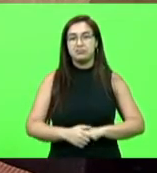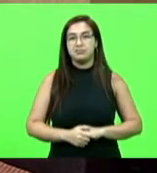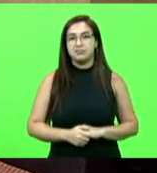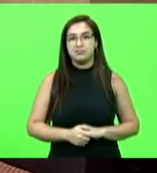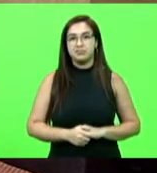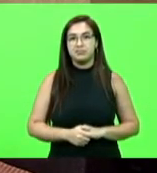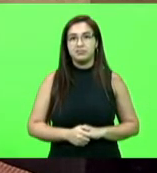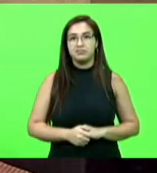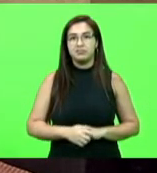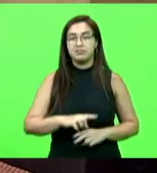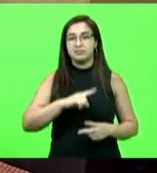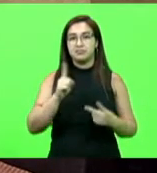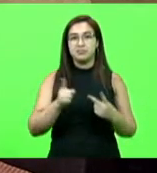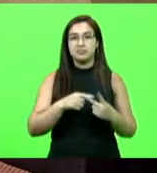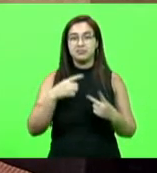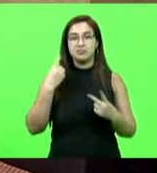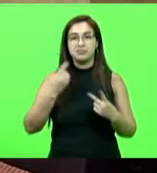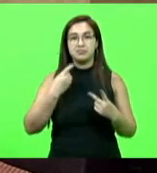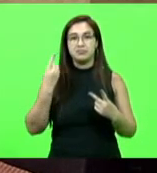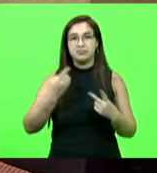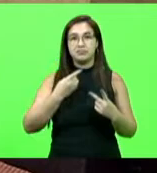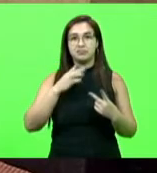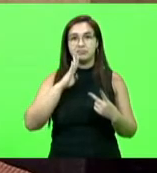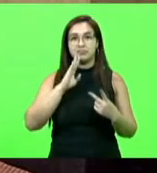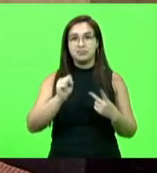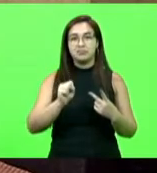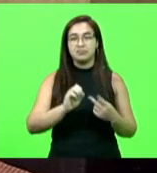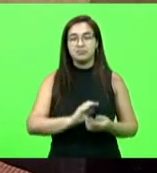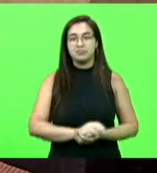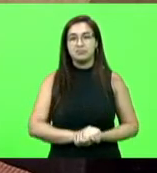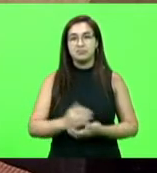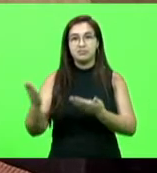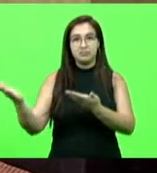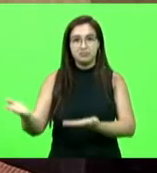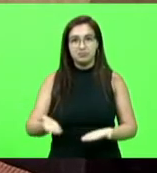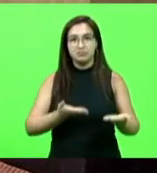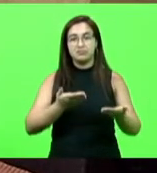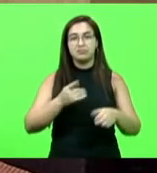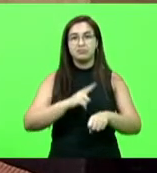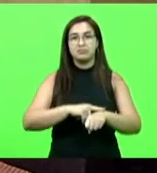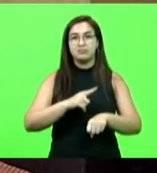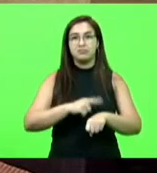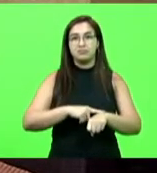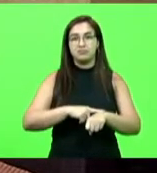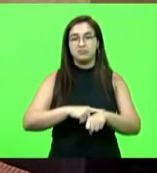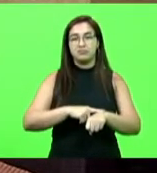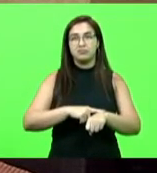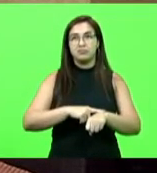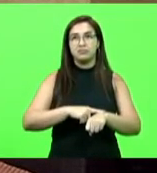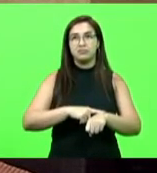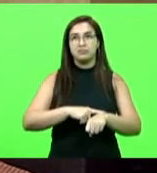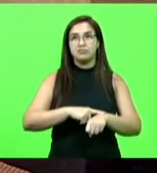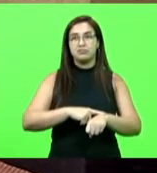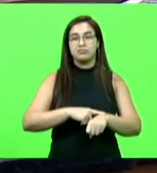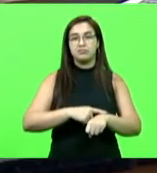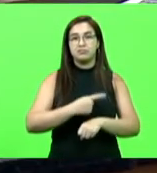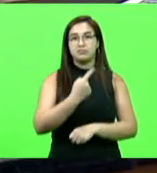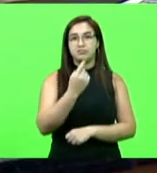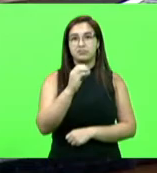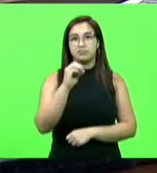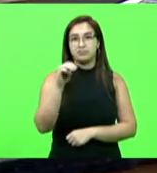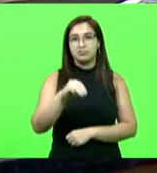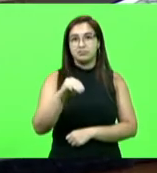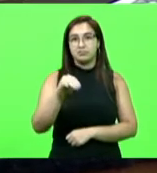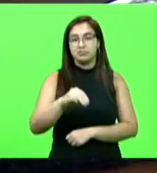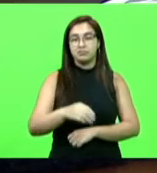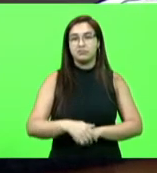Próximo deputado inscrito, deputado Bruno Souza. Vossa Excelência, deputado Bruno tem a palavra por até 10 minutos.